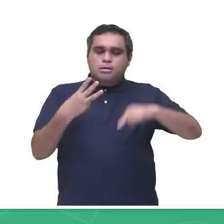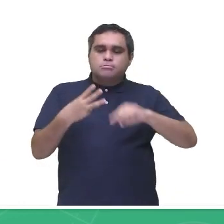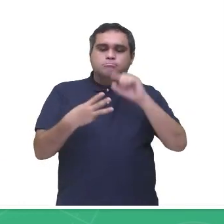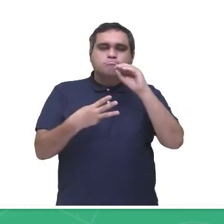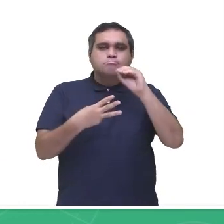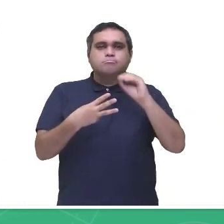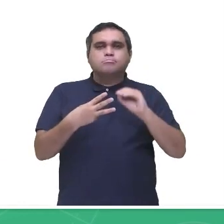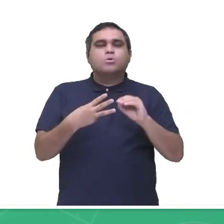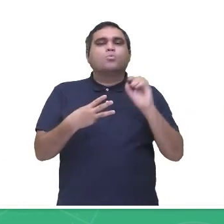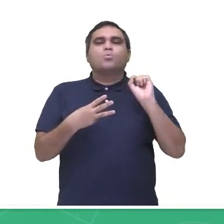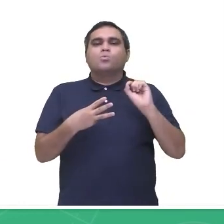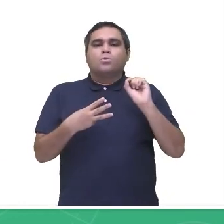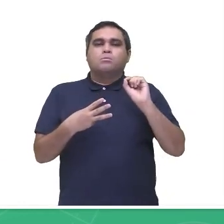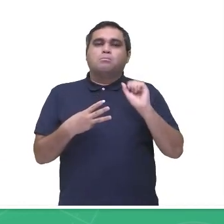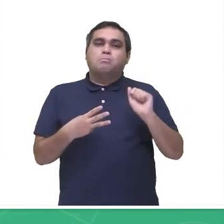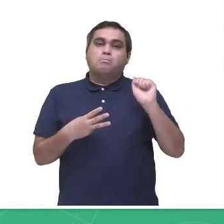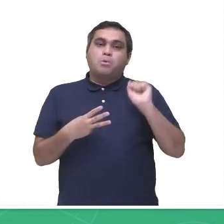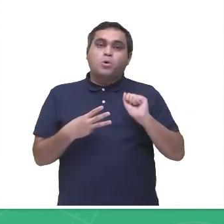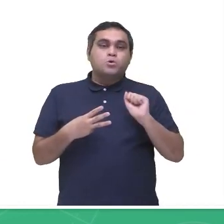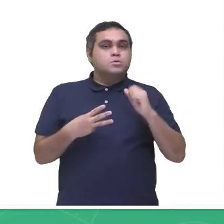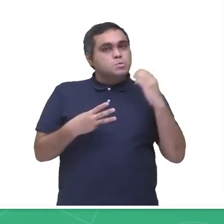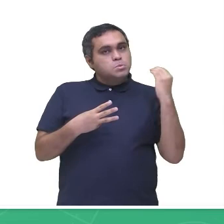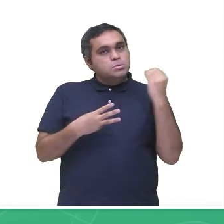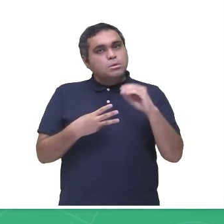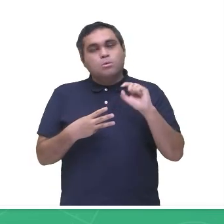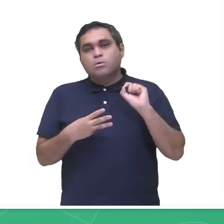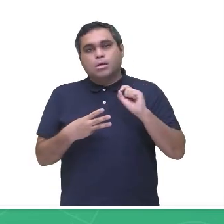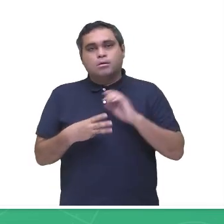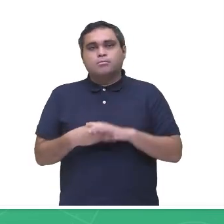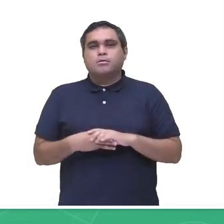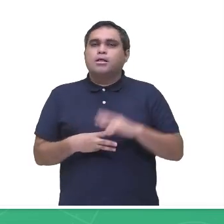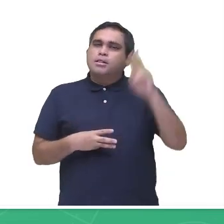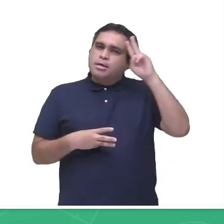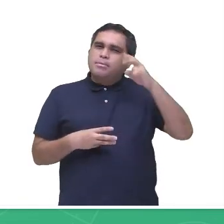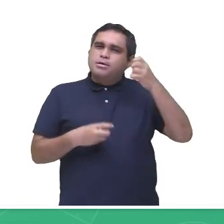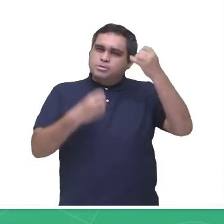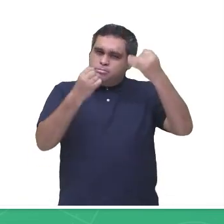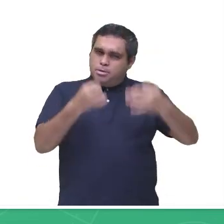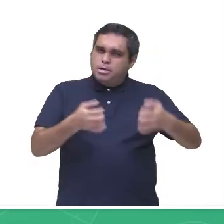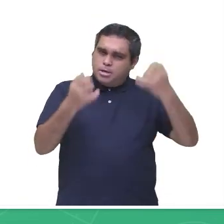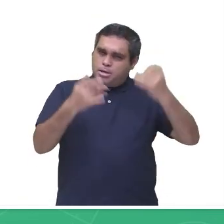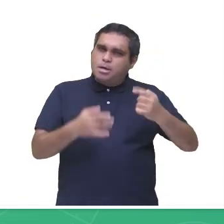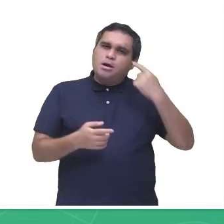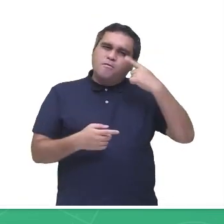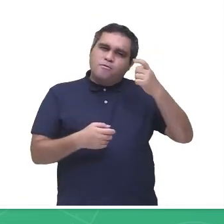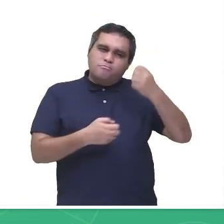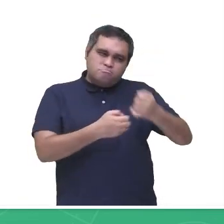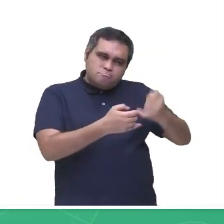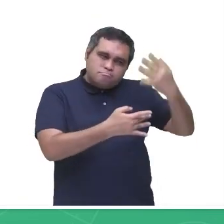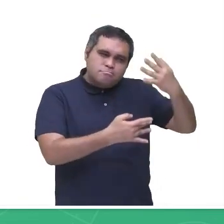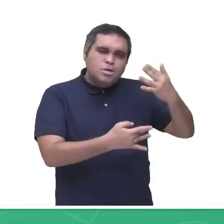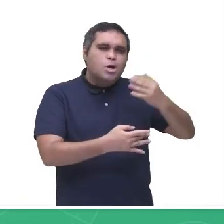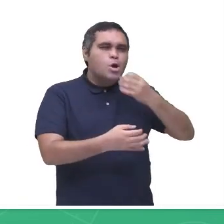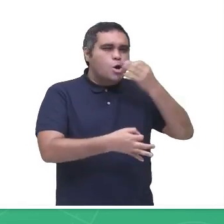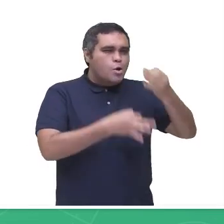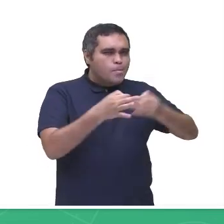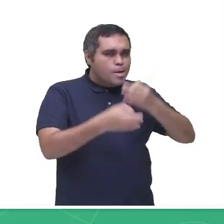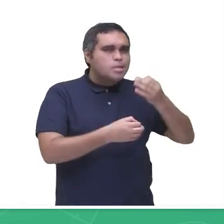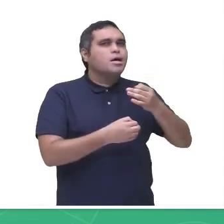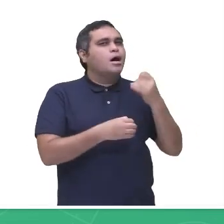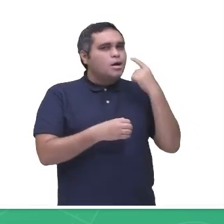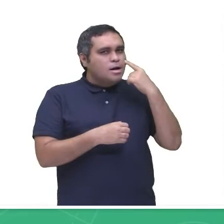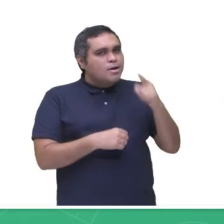para vocês, que vocês apresentem essas 3, nós comentamos vários. E eu estou vendo aí que várias pessoas estão participando, né, estão